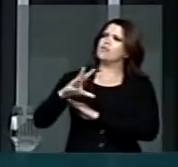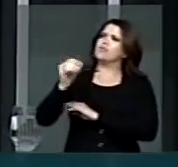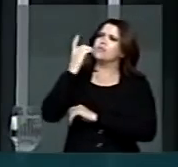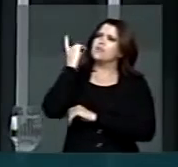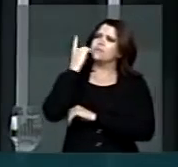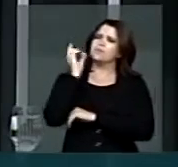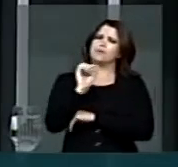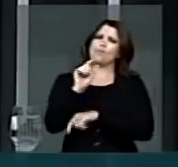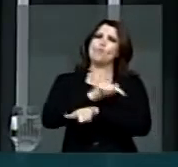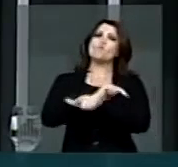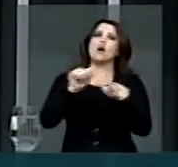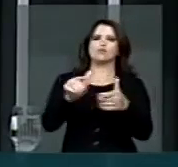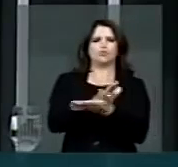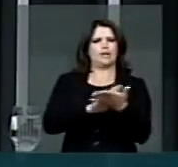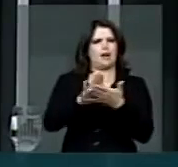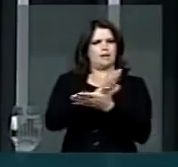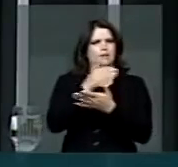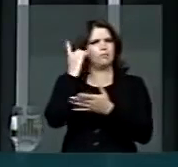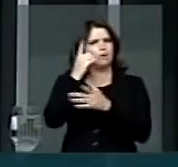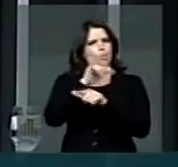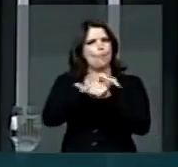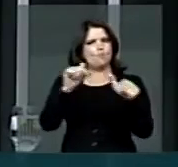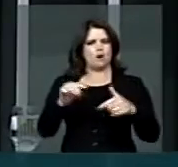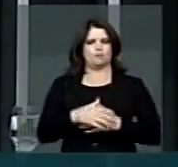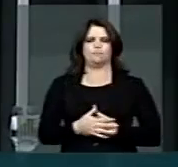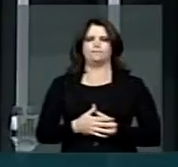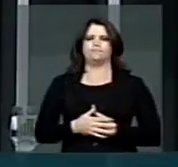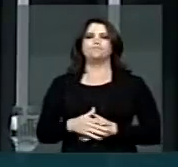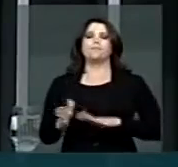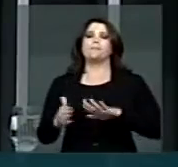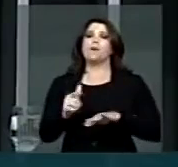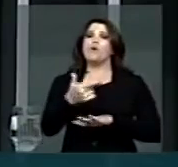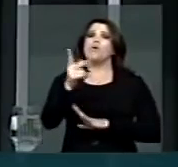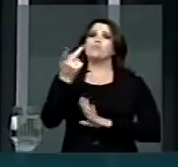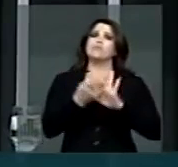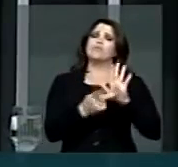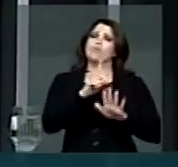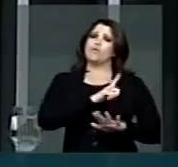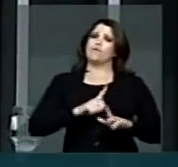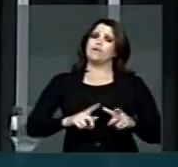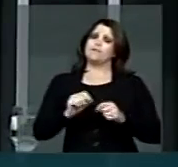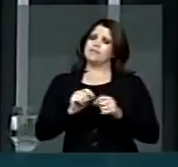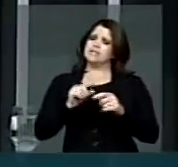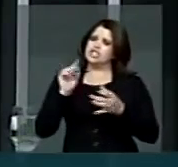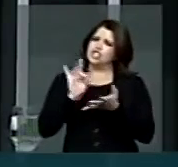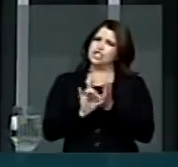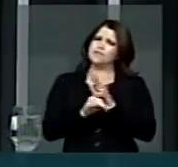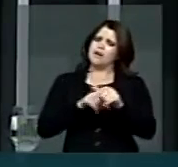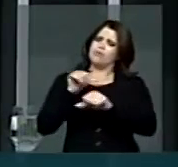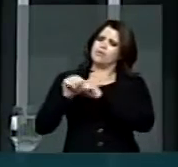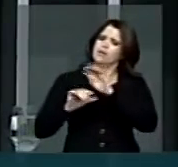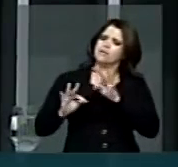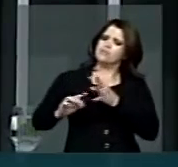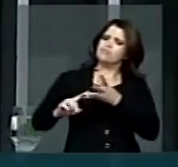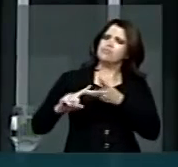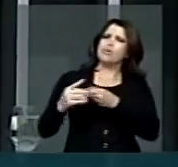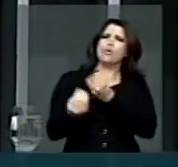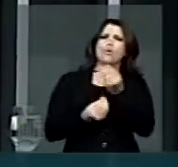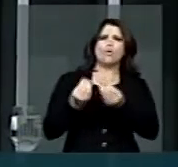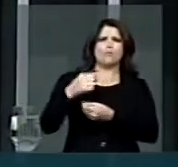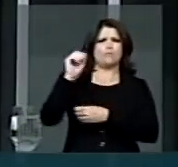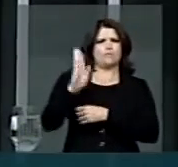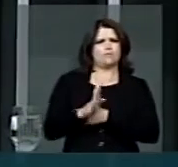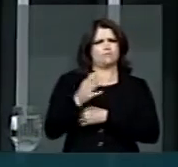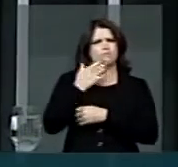deputados: qual outro projeto de governo promoveu tão profundas mudanças no nosso país?